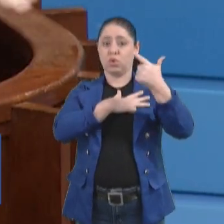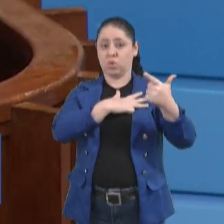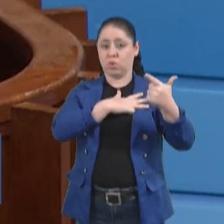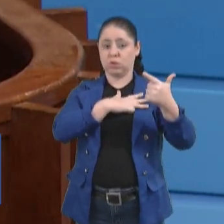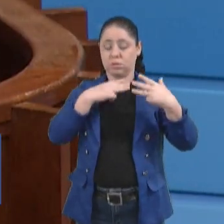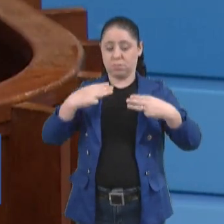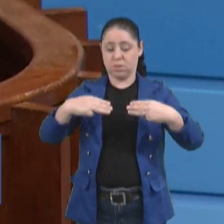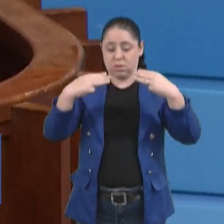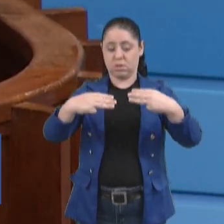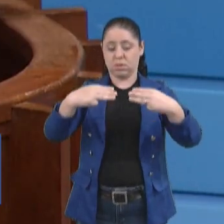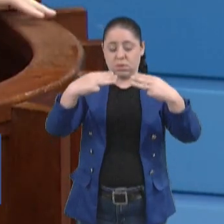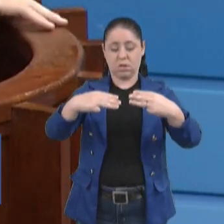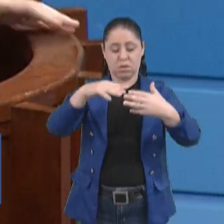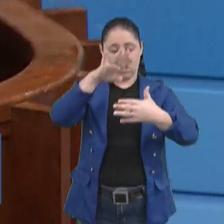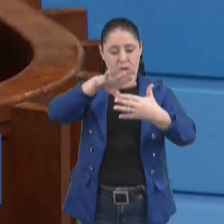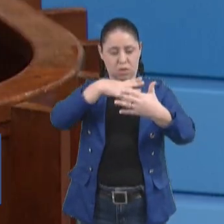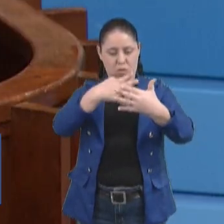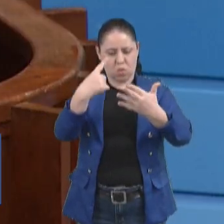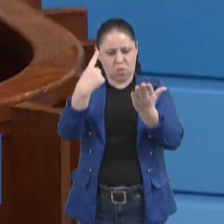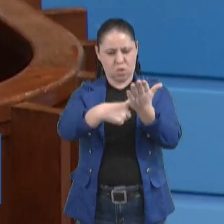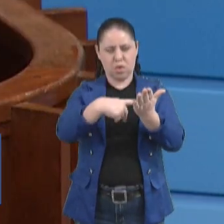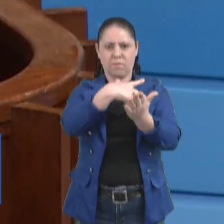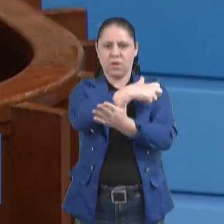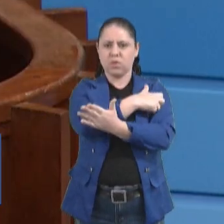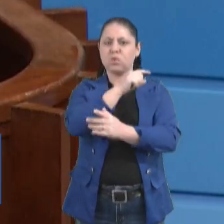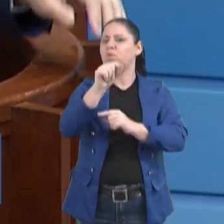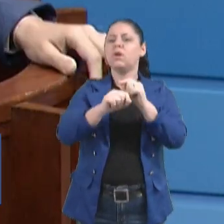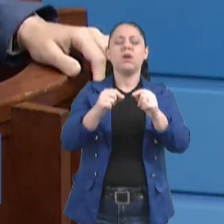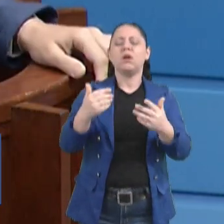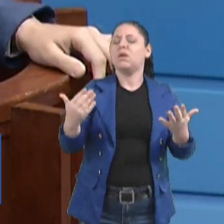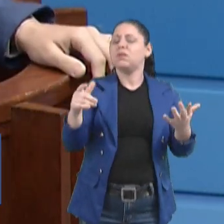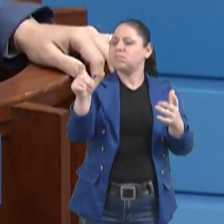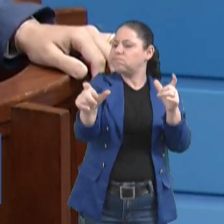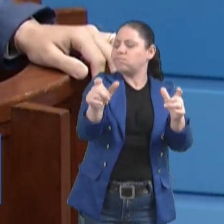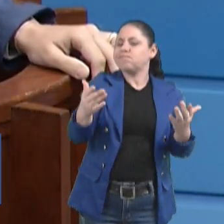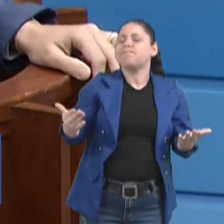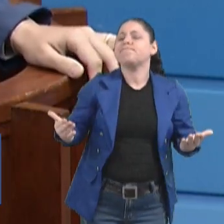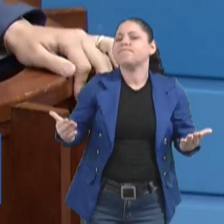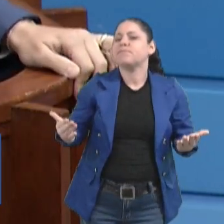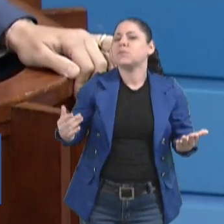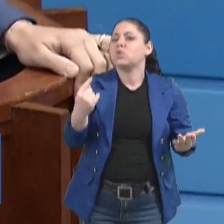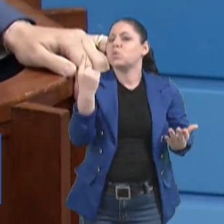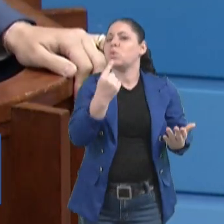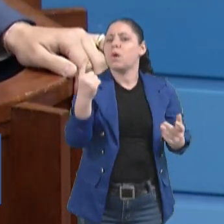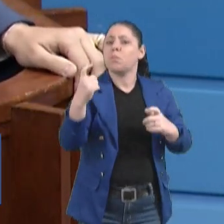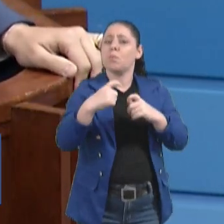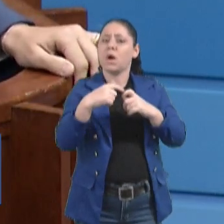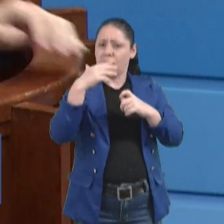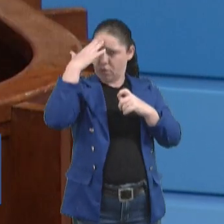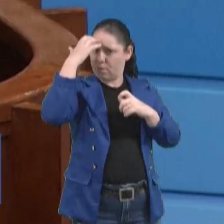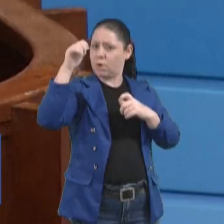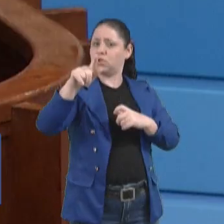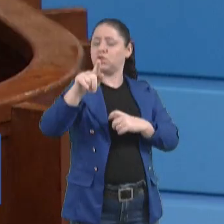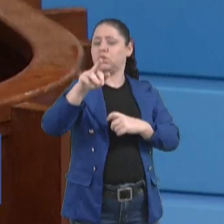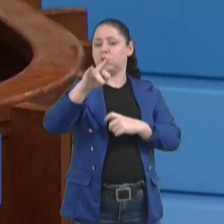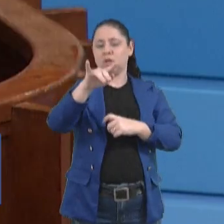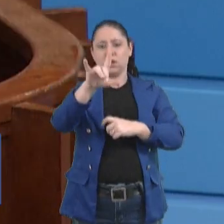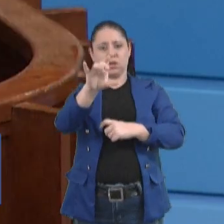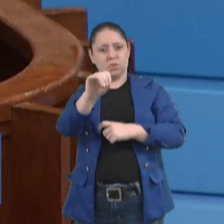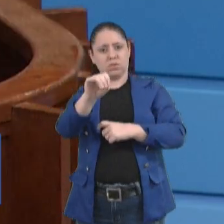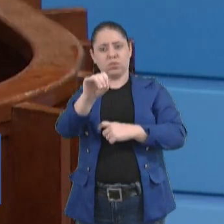com o calendário vacinal completo. O que seriam esses ministros? Um deles, médico, famoso, Geraldo